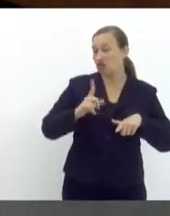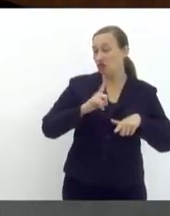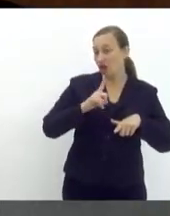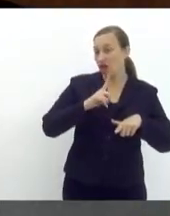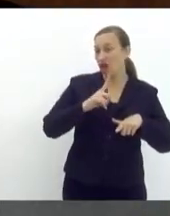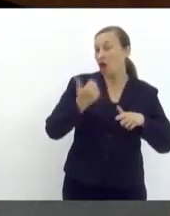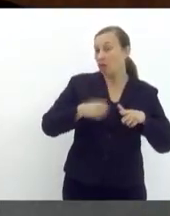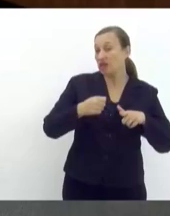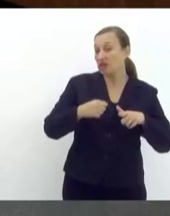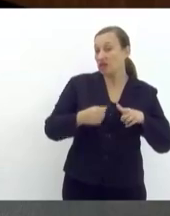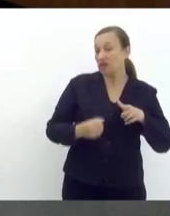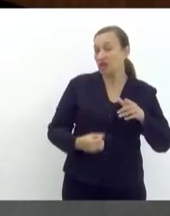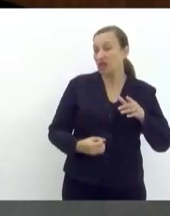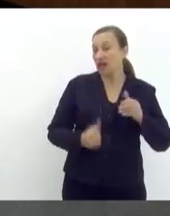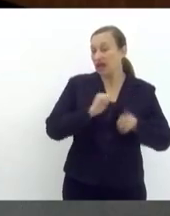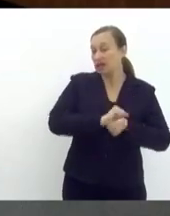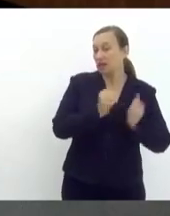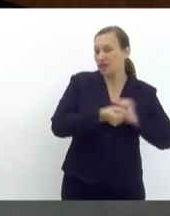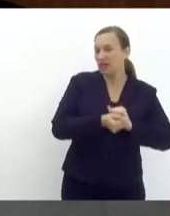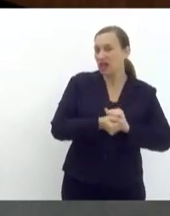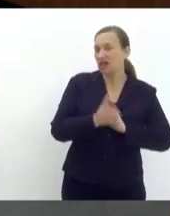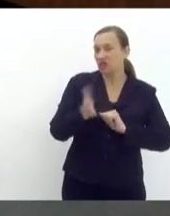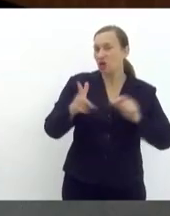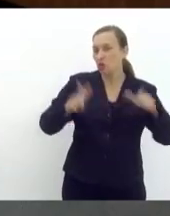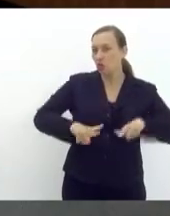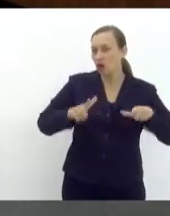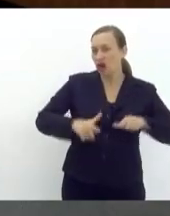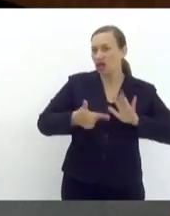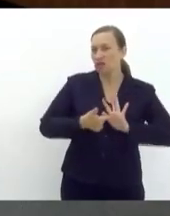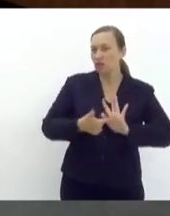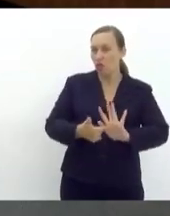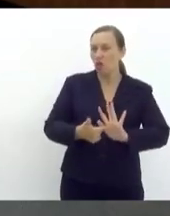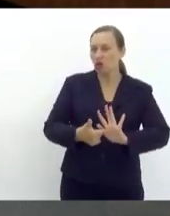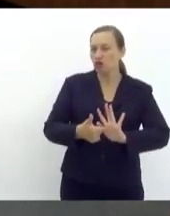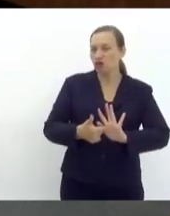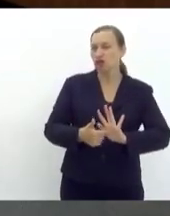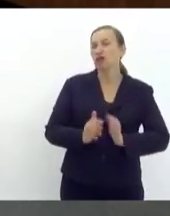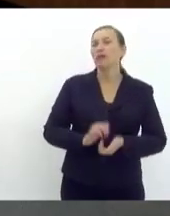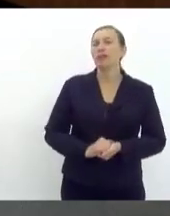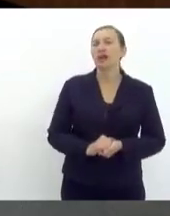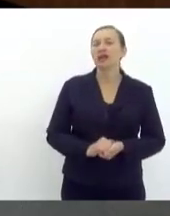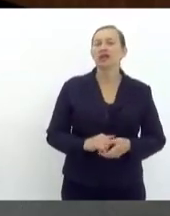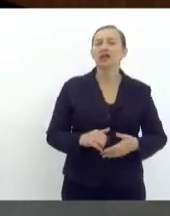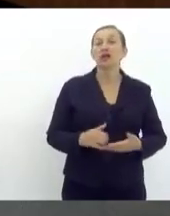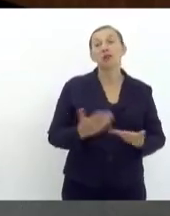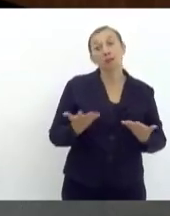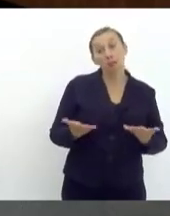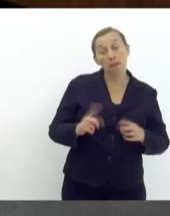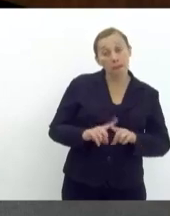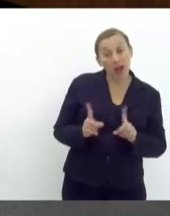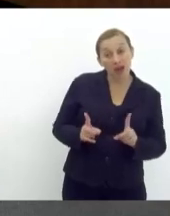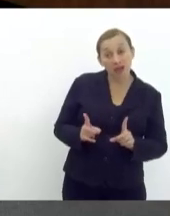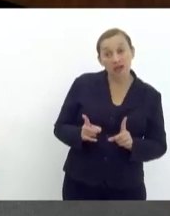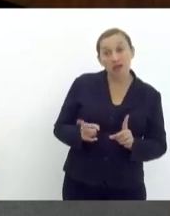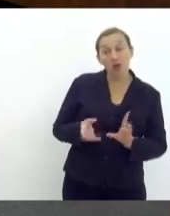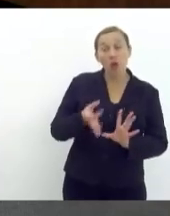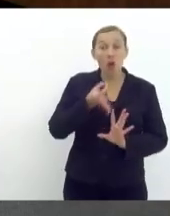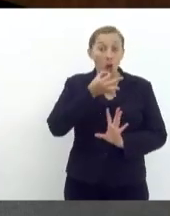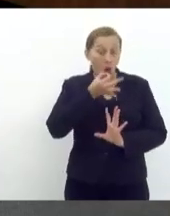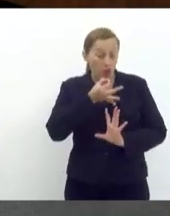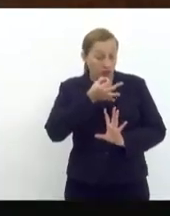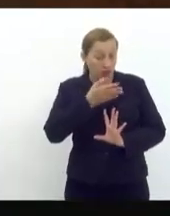é construir o espaço de Exposição mas o espaço físico já existiria Mas é uma mera sugestão